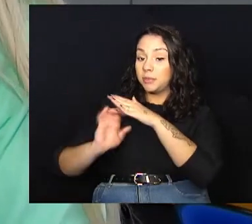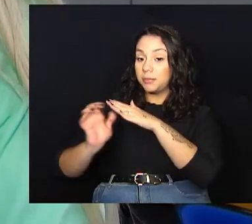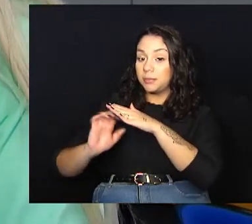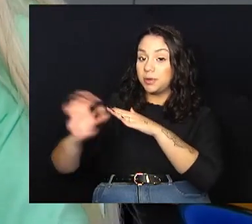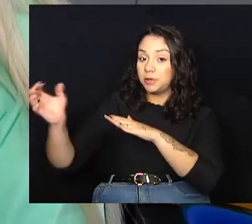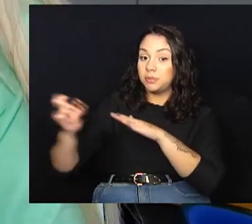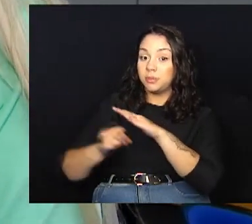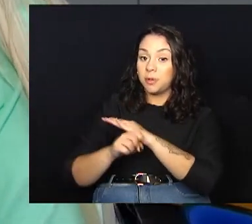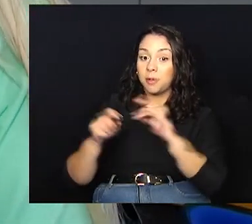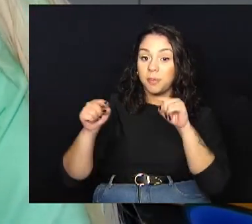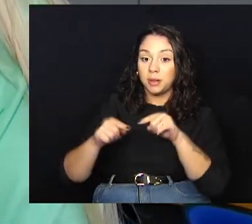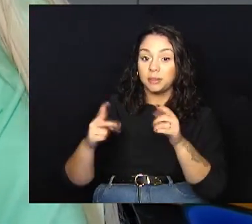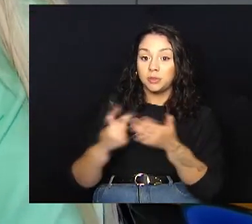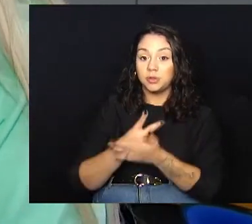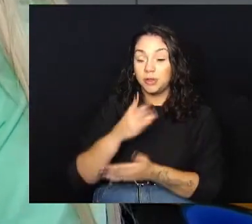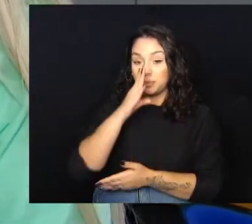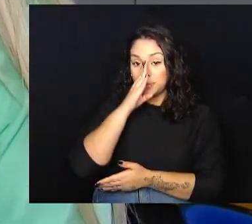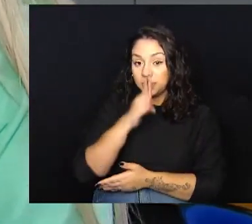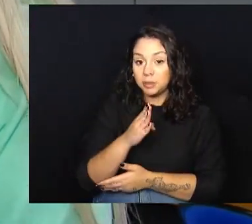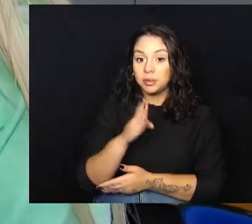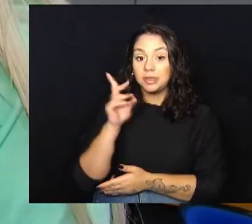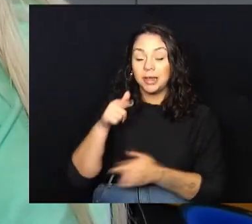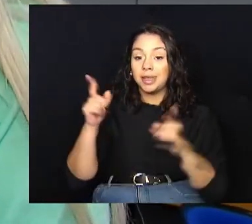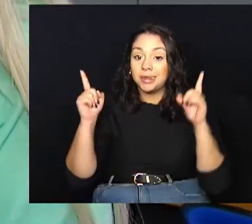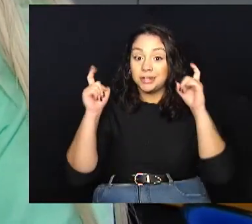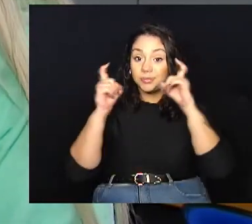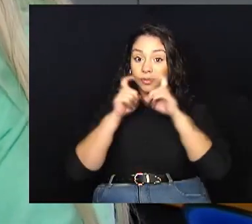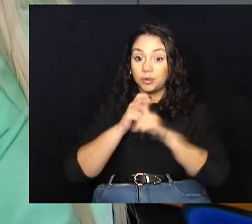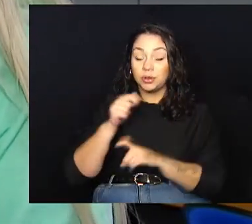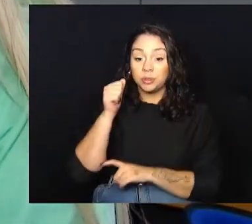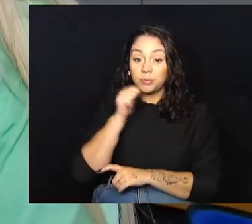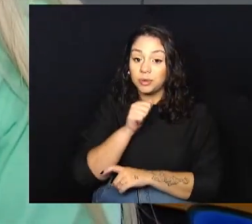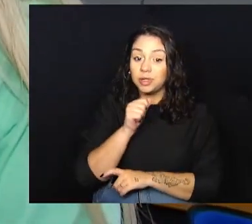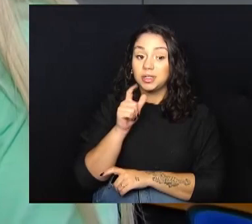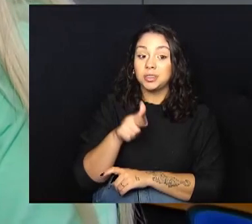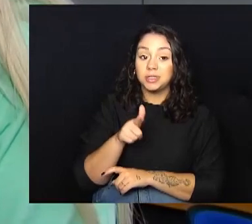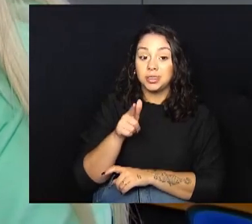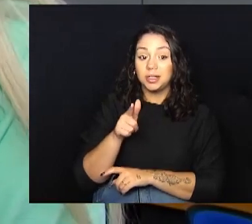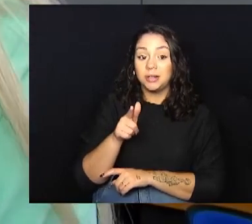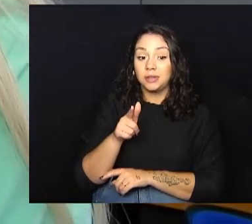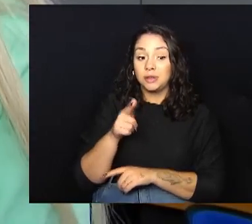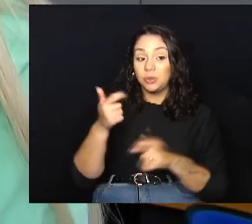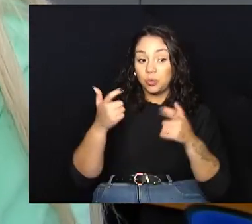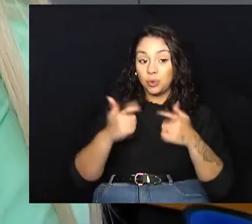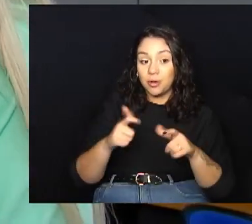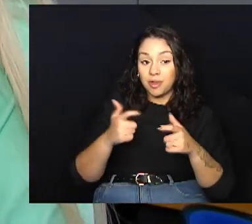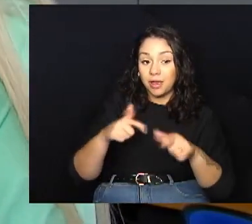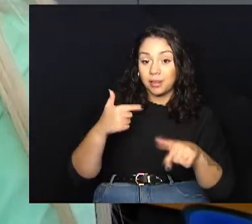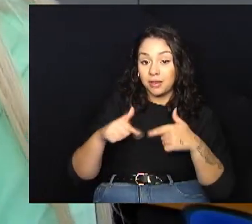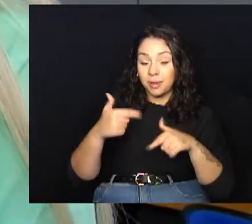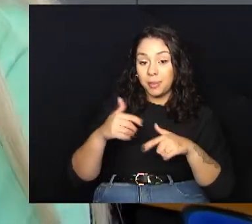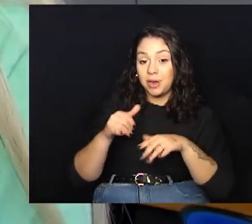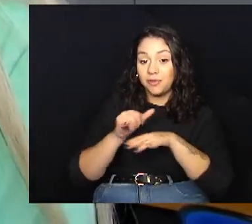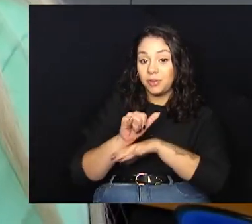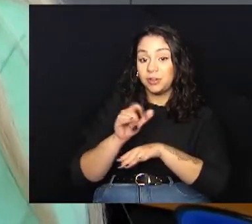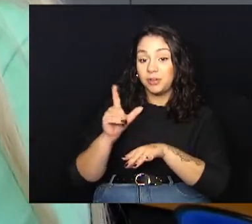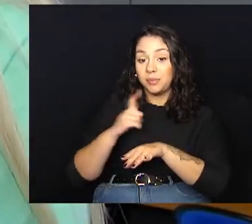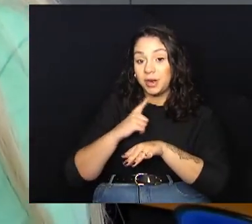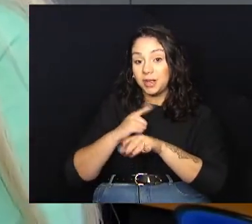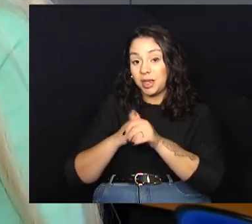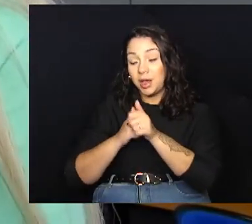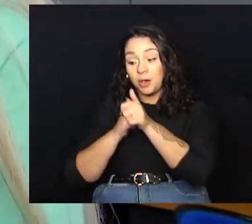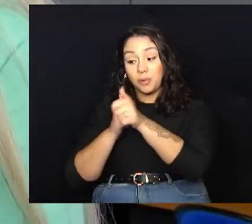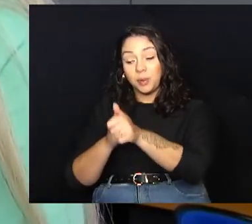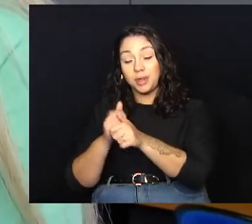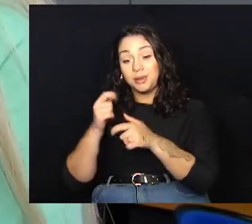principalmente a gente via a dificuldade das mulheres se ausentarem do seu local de trabalho para fazer os acompanhamentos por exemplo